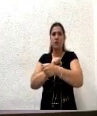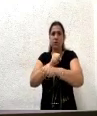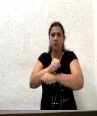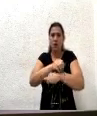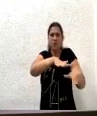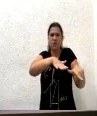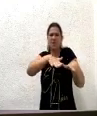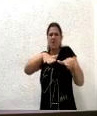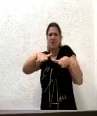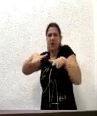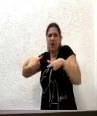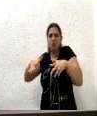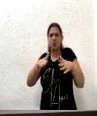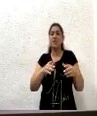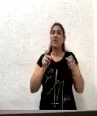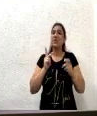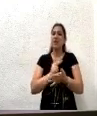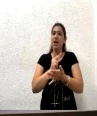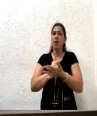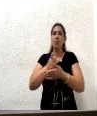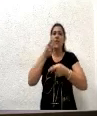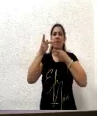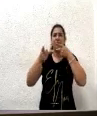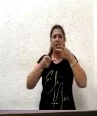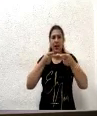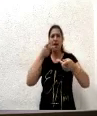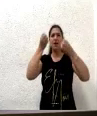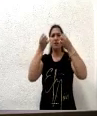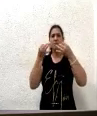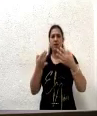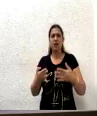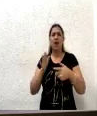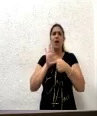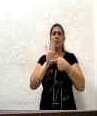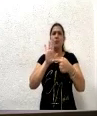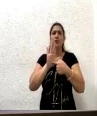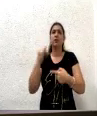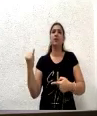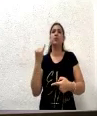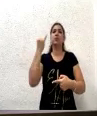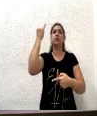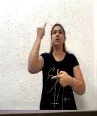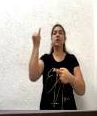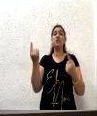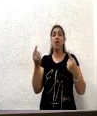semana de conscientização, seja feito um trabalho em cima,